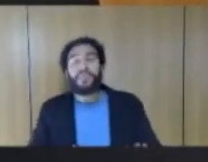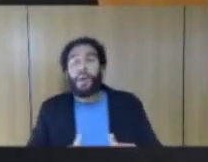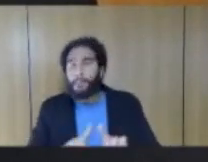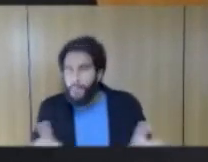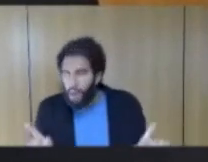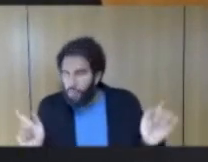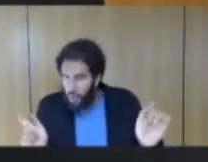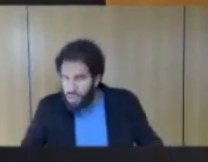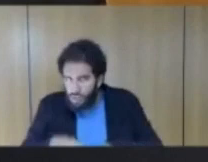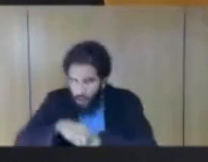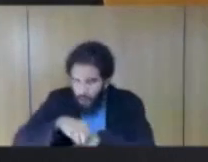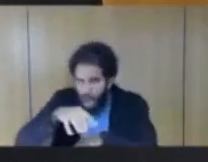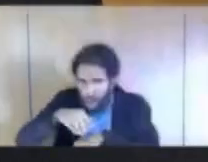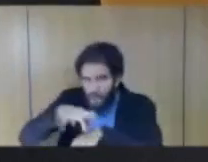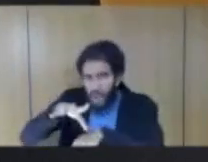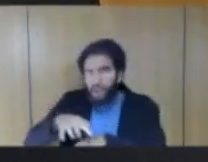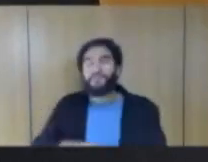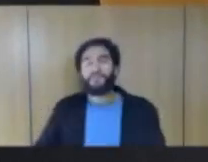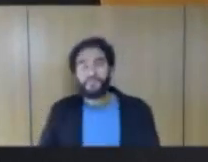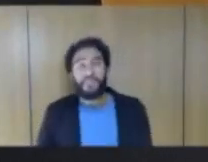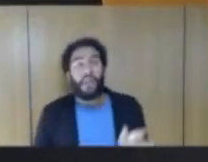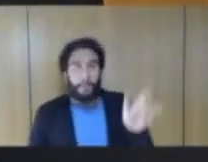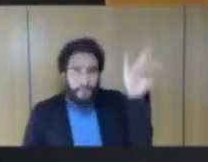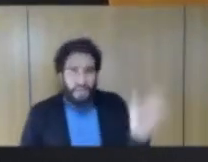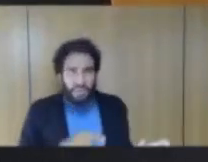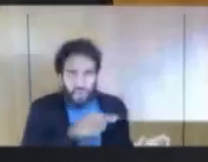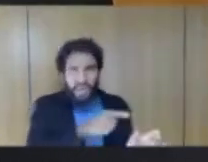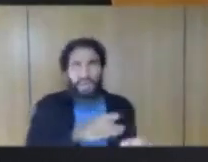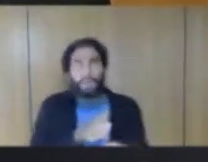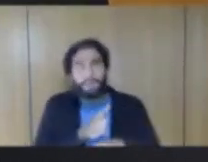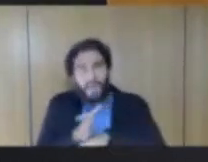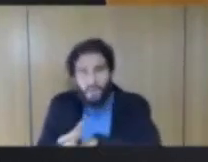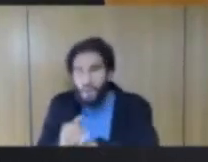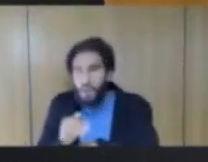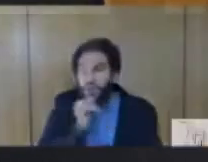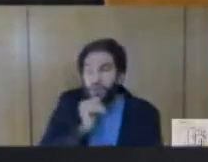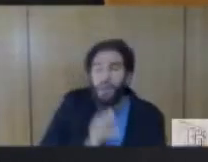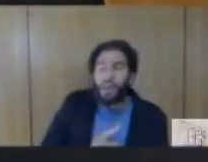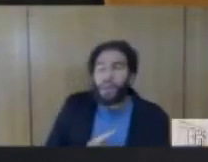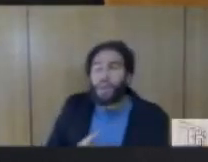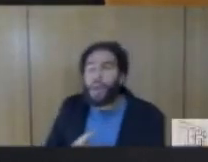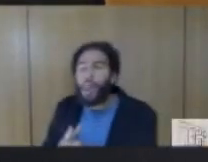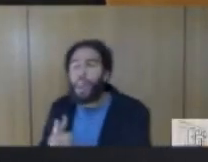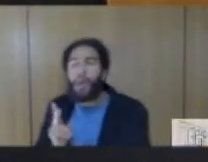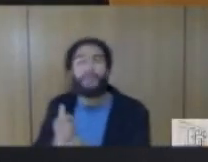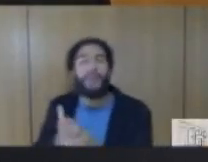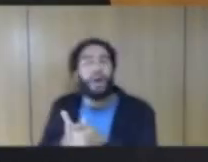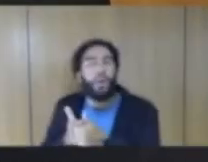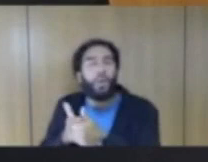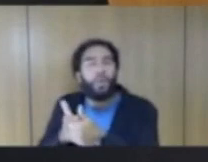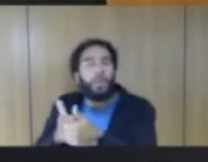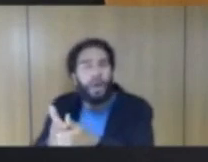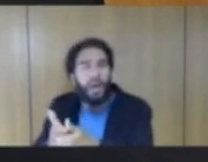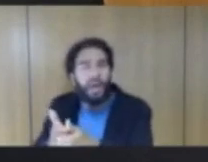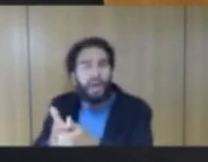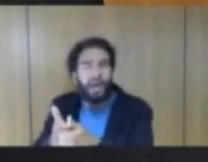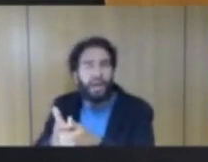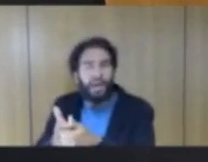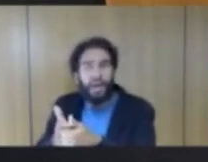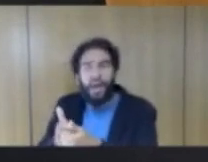poderia adiantar né que essa pessoa também participou de ações de vigilância de acompanhamento da ex-vereadora